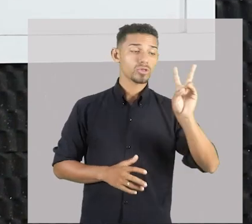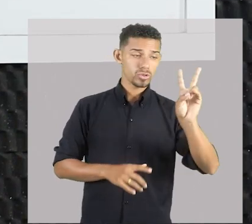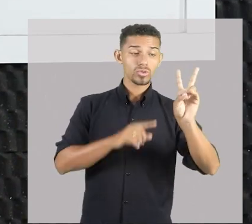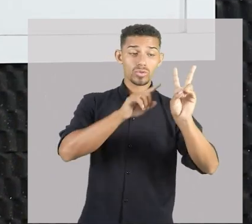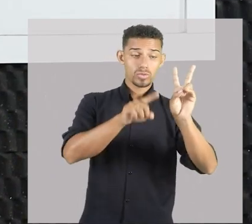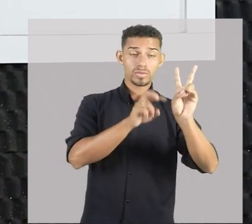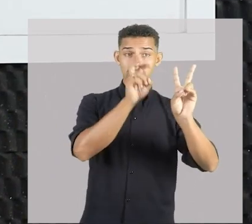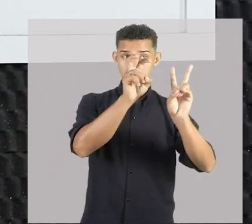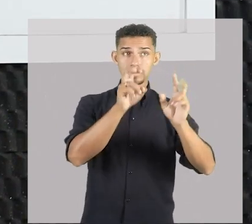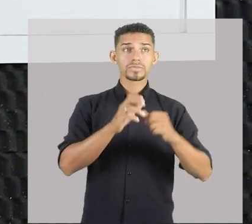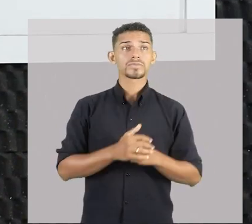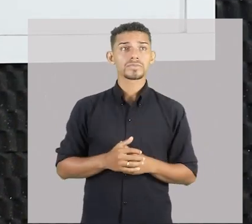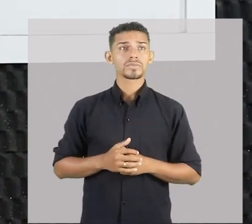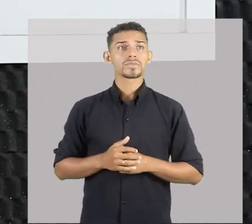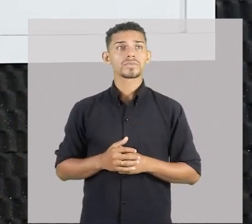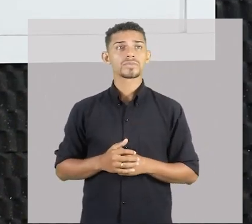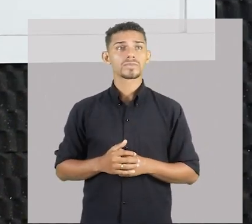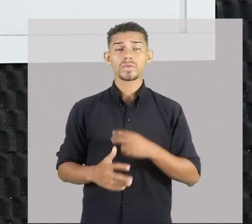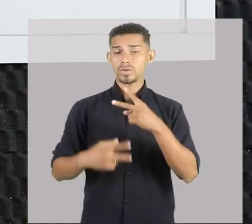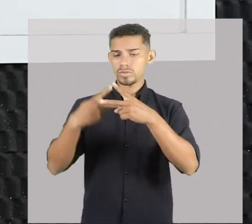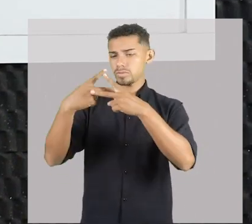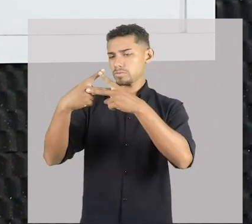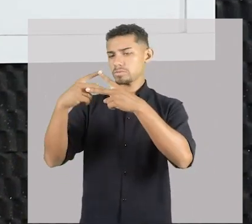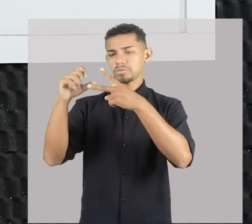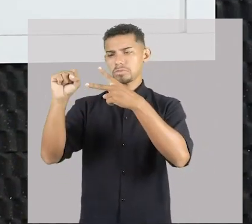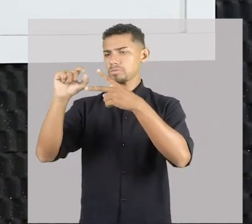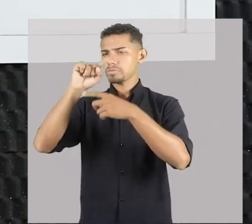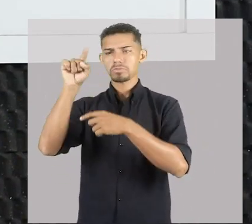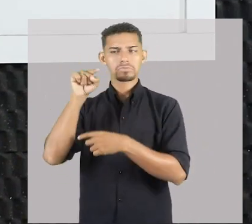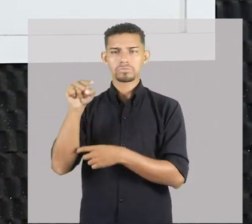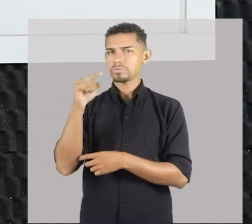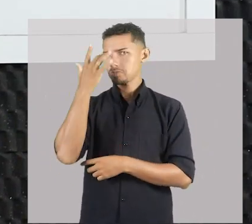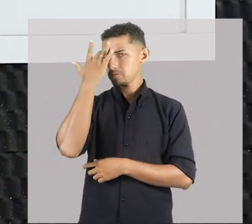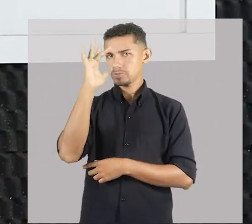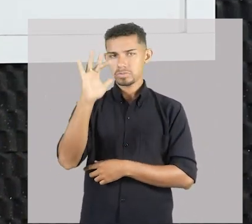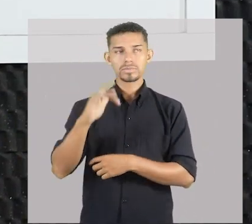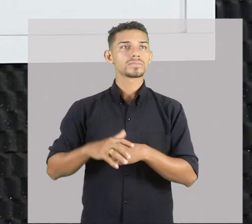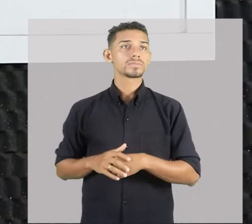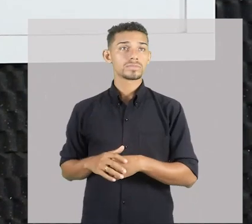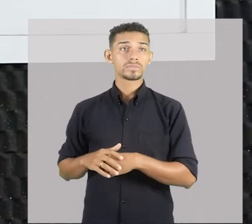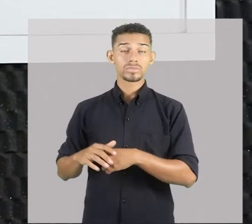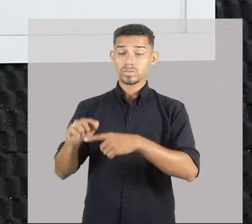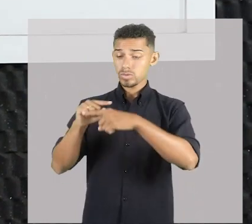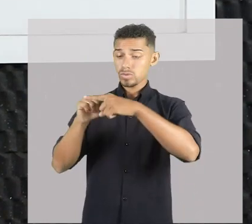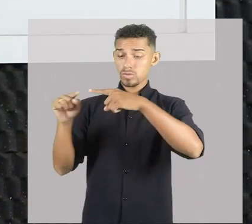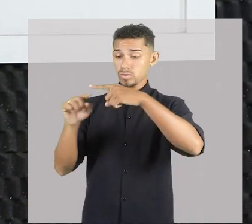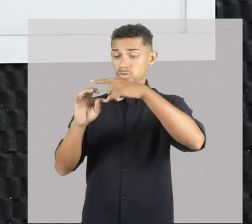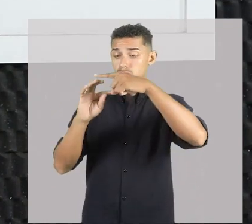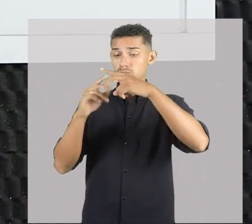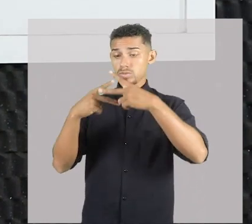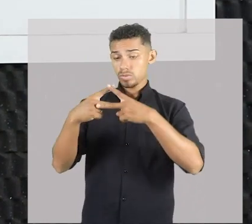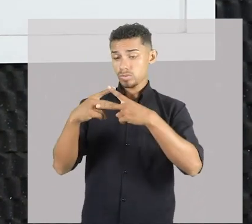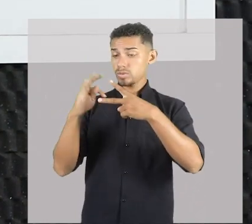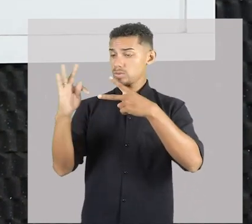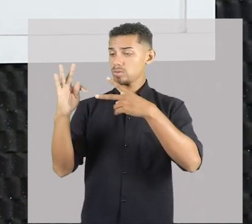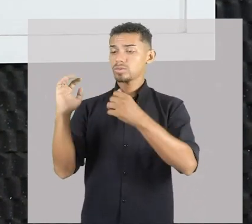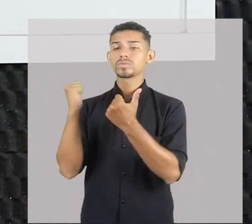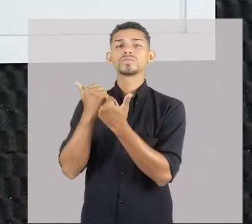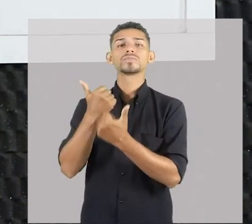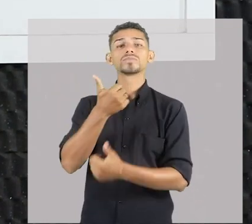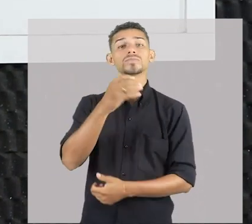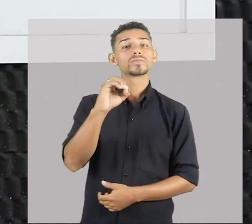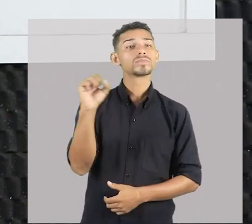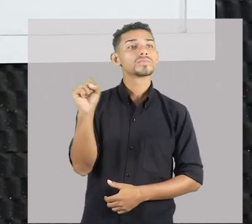2,5. Espaço percorrido eu não sei. O tempo, 10 segundos. Aí de novo, ó, meios